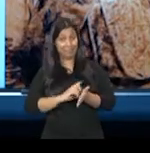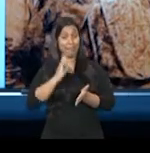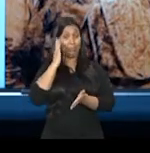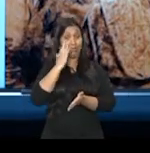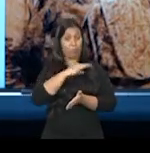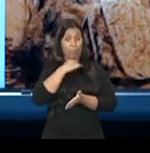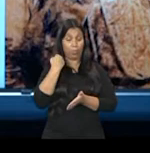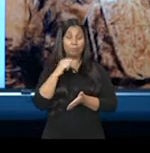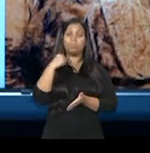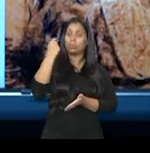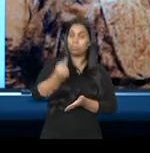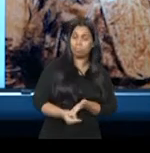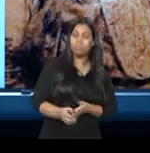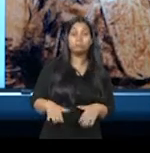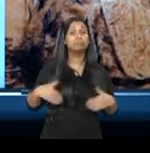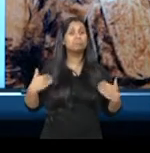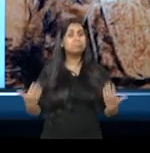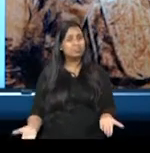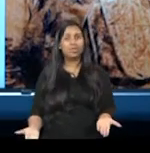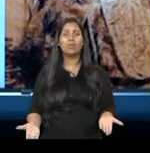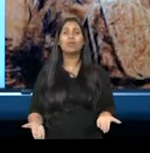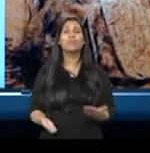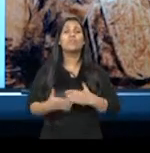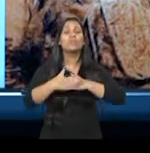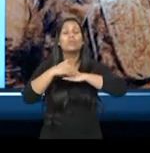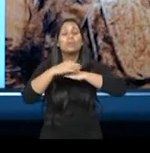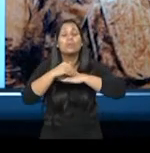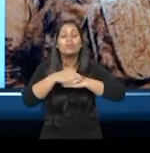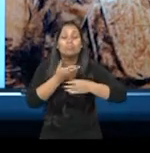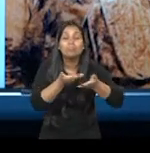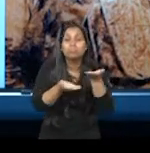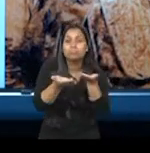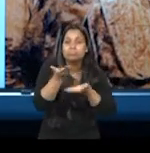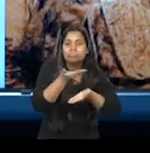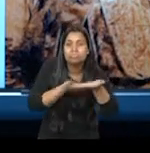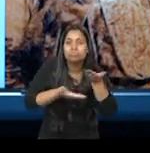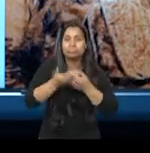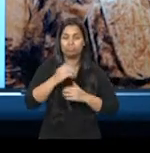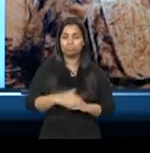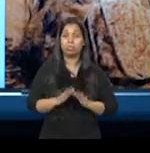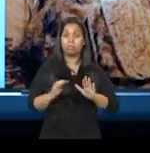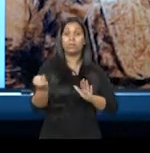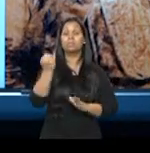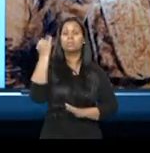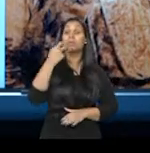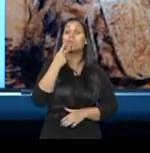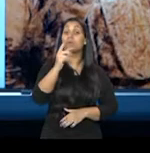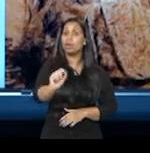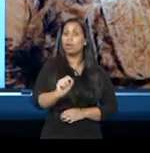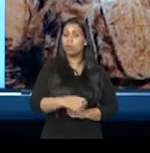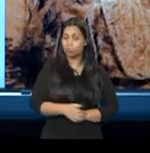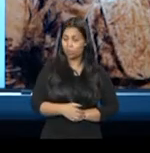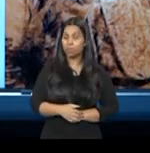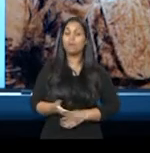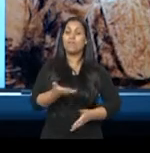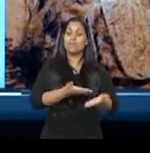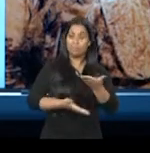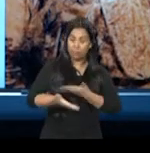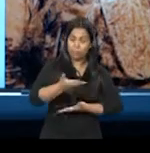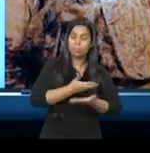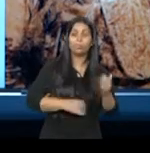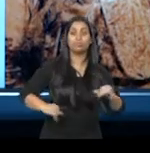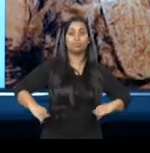do falecimento e depois. Então foi desempenhando muito afeto nessas relações, mas é importante destacar que ainda assim foi uma relação